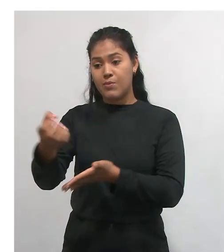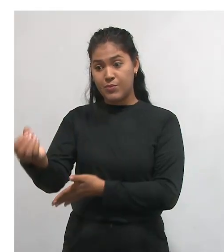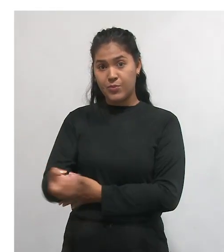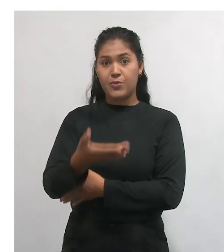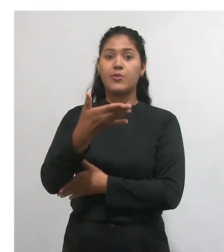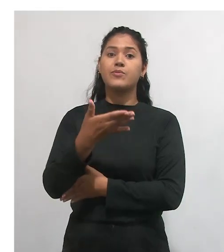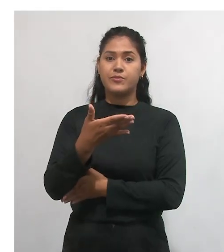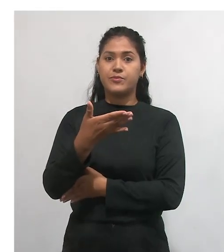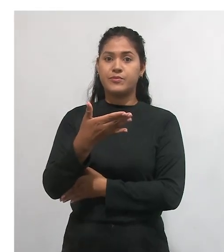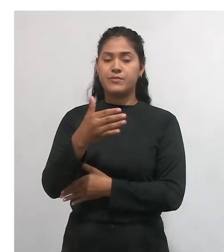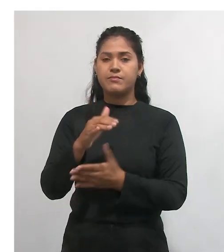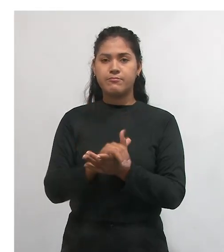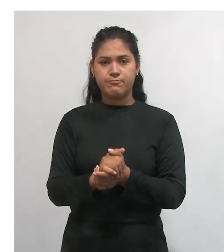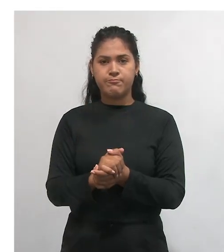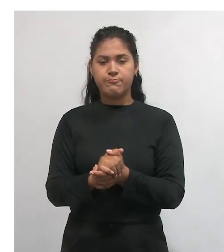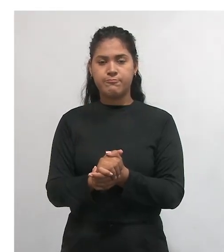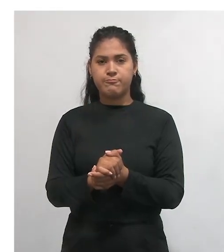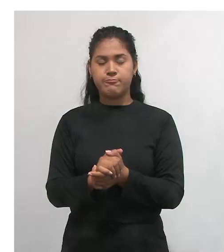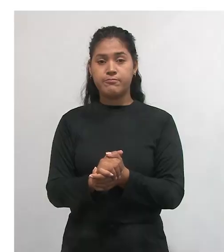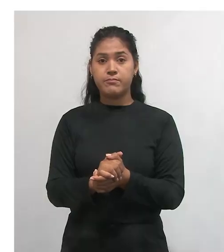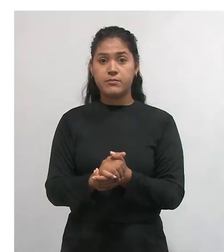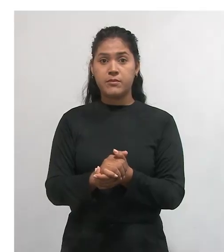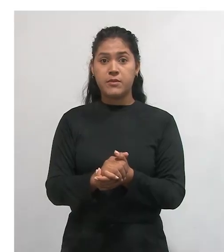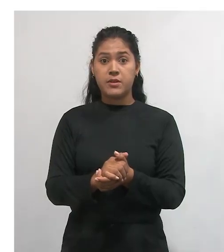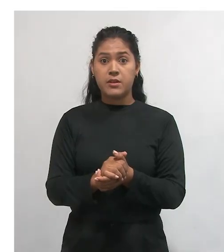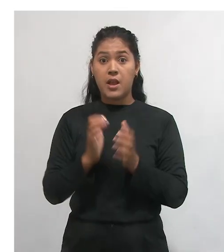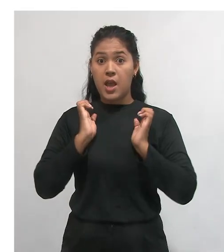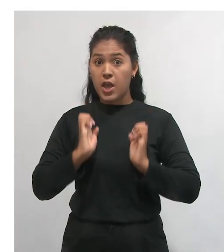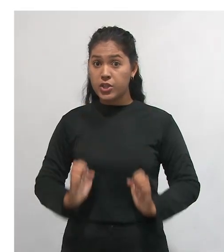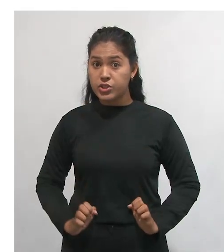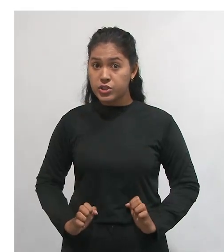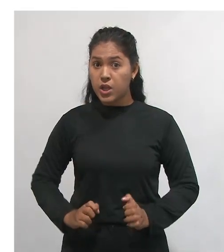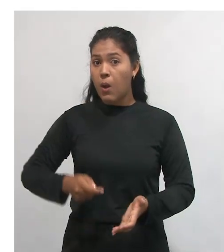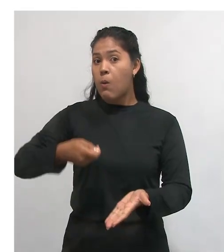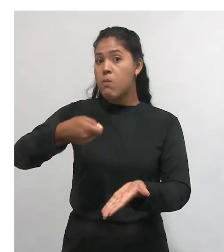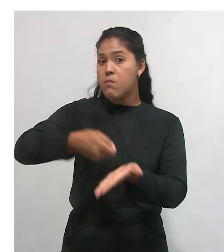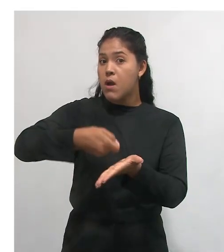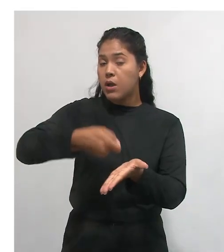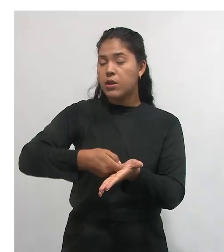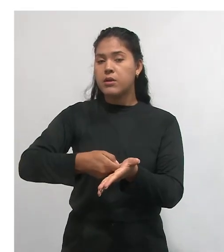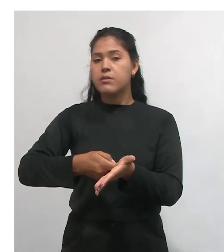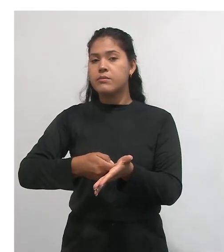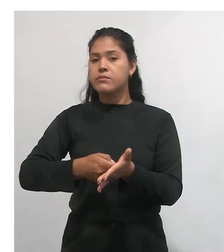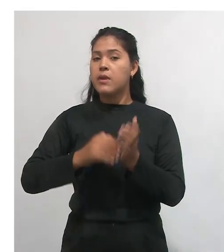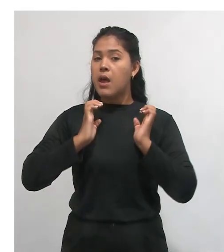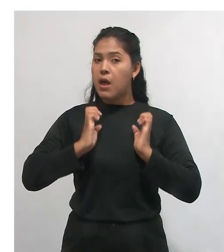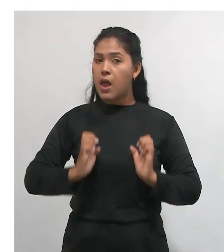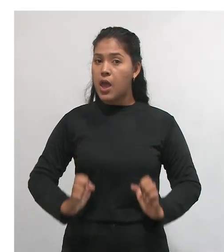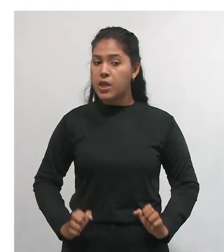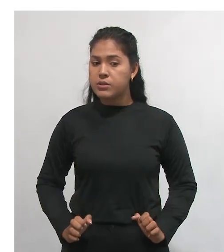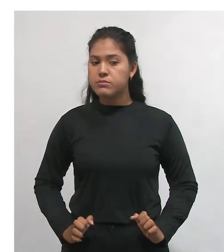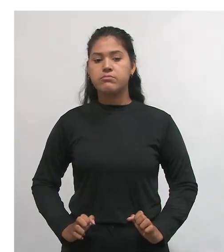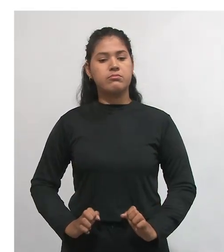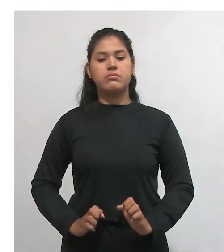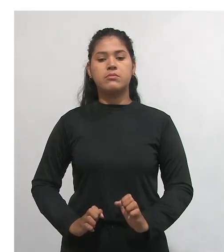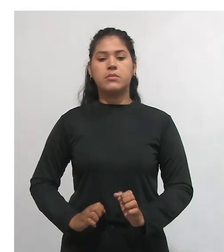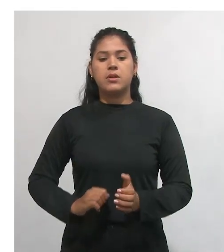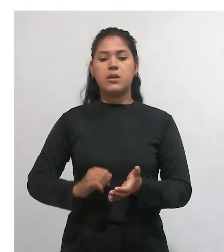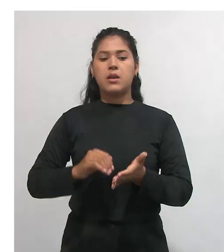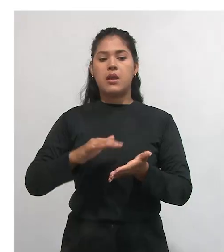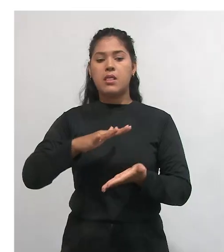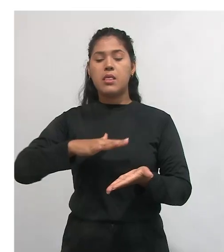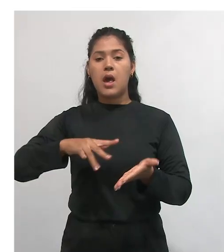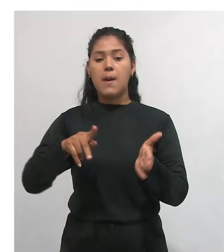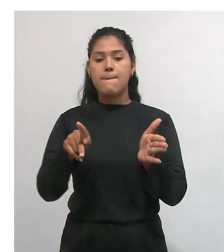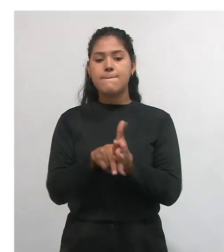Ética no contrato, no dever e na utilidade, né? Então, esses 3 desdobramentos que nós vamos